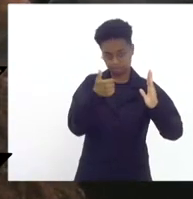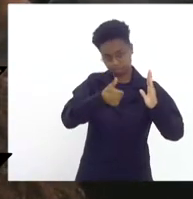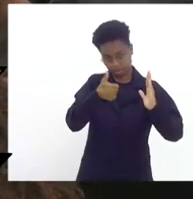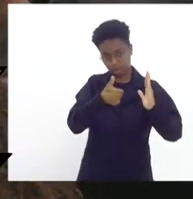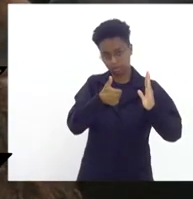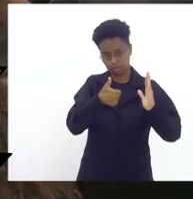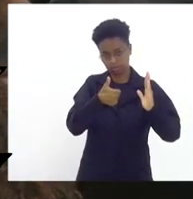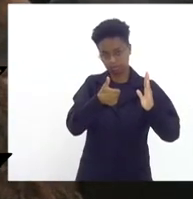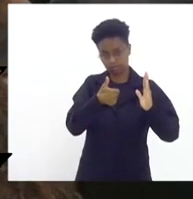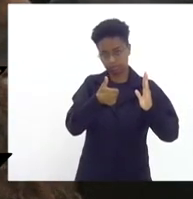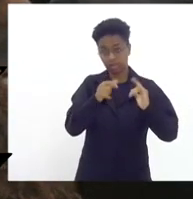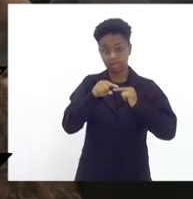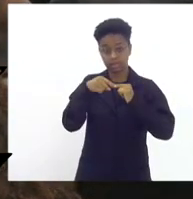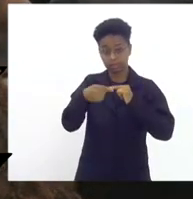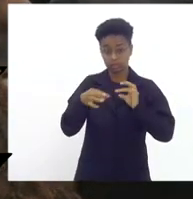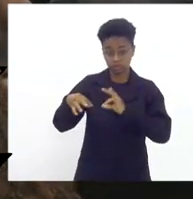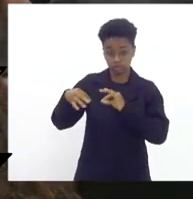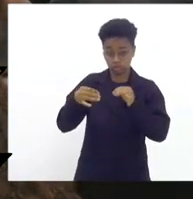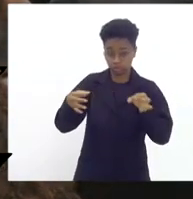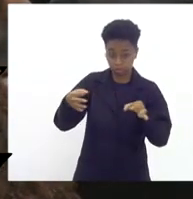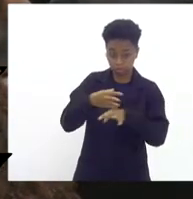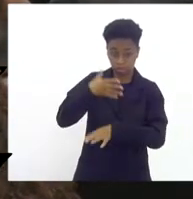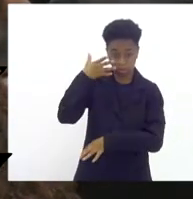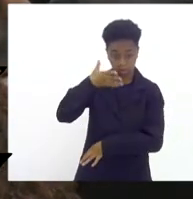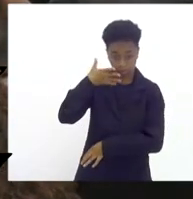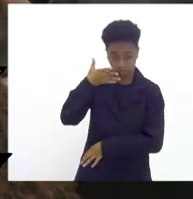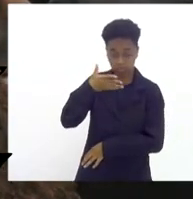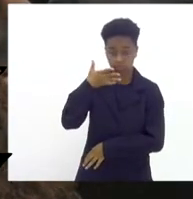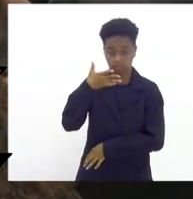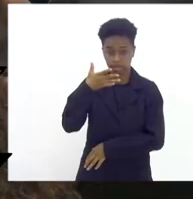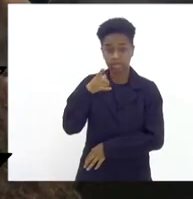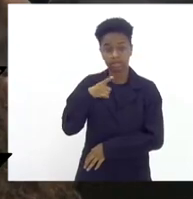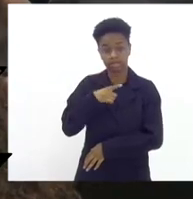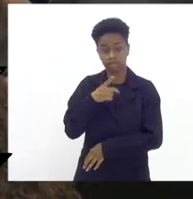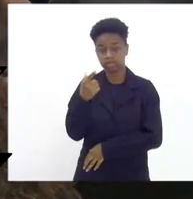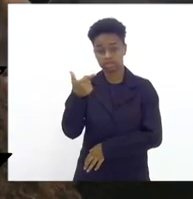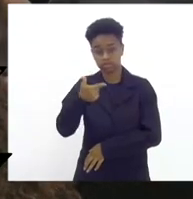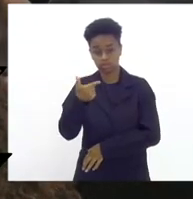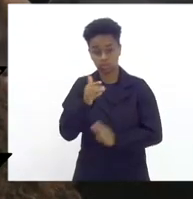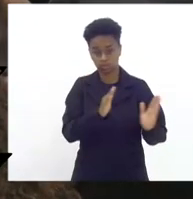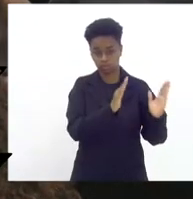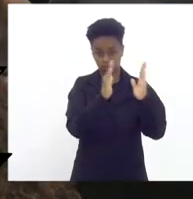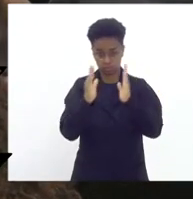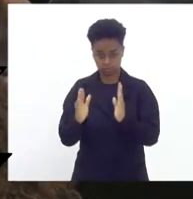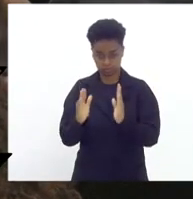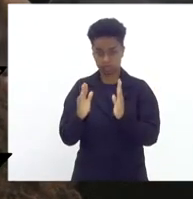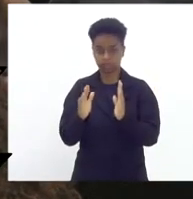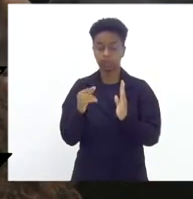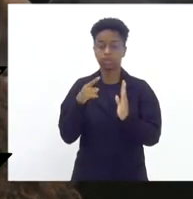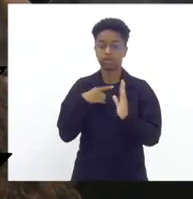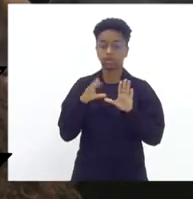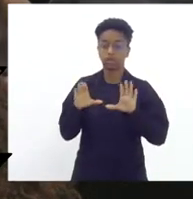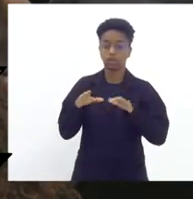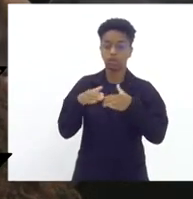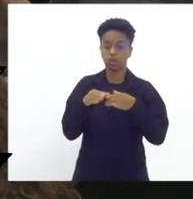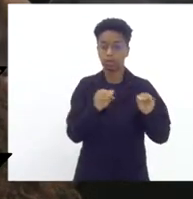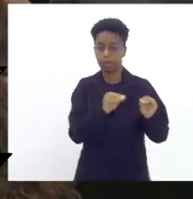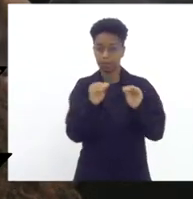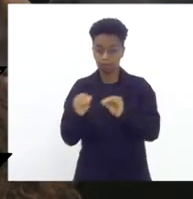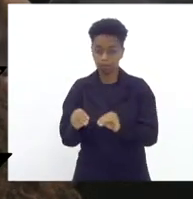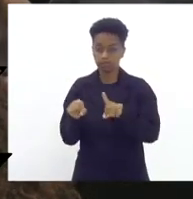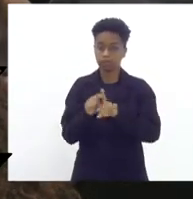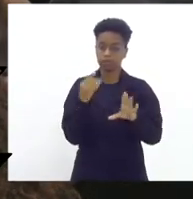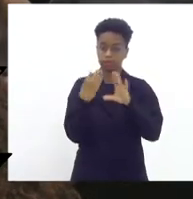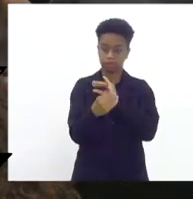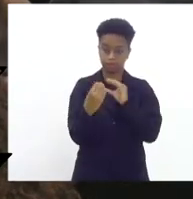em breve né quando todas as falas forem feitas aqui teremos o nosso segundo bloco com as comunidades Imigrantes se